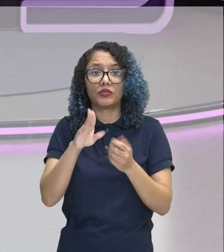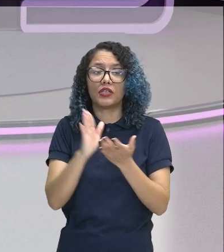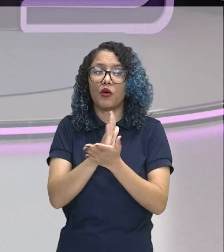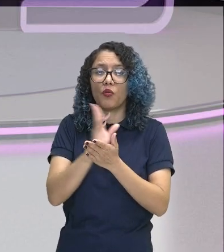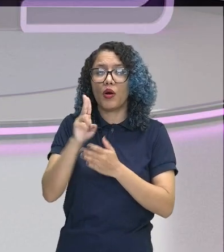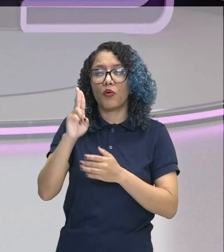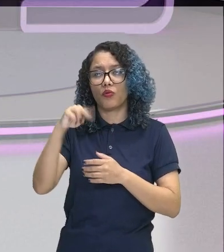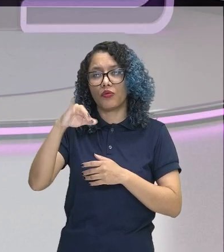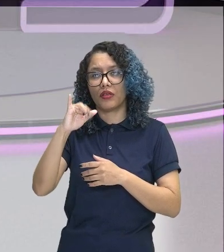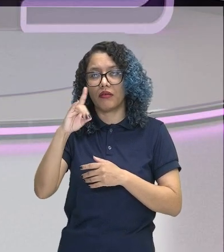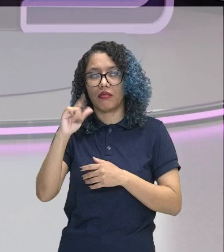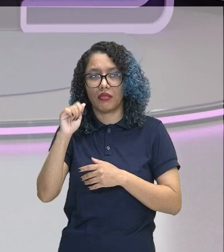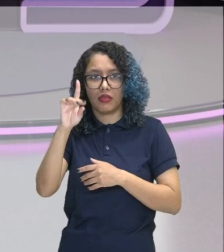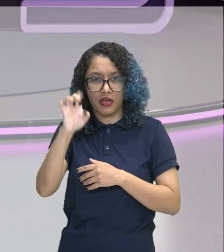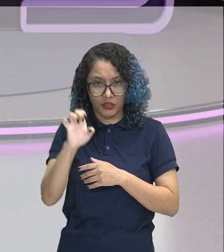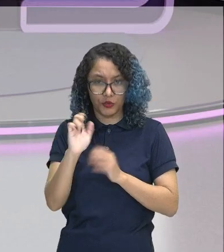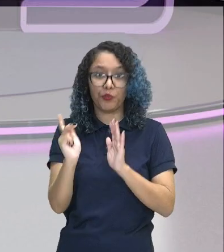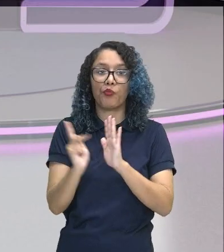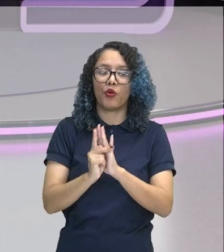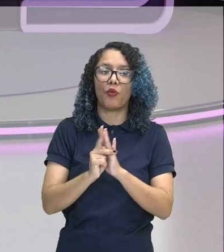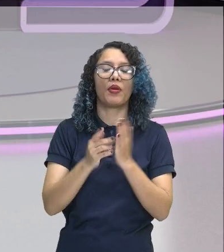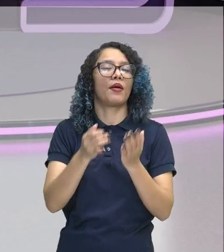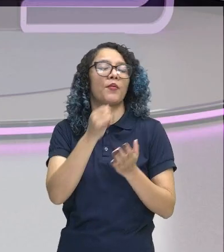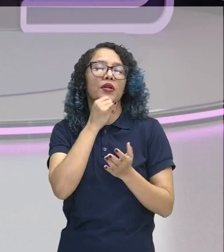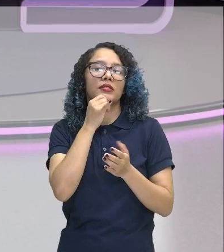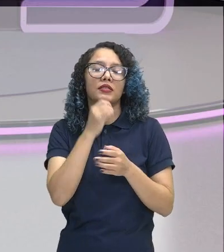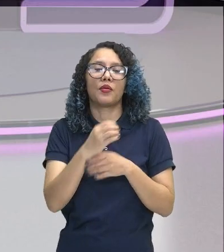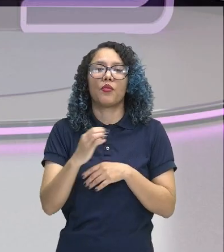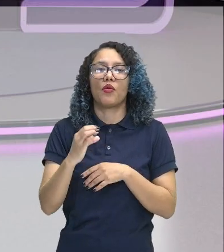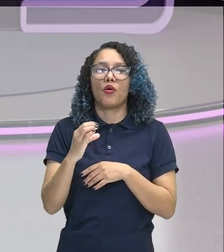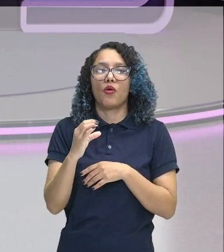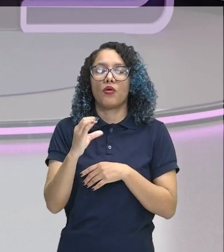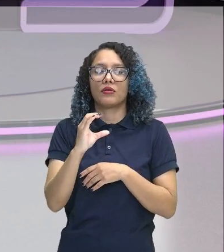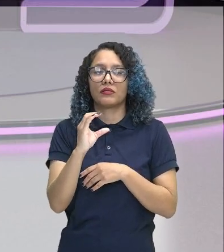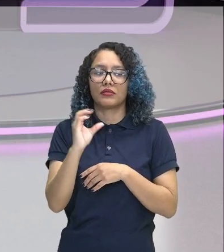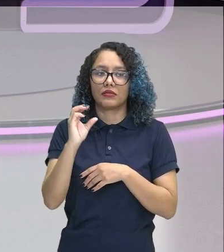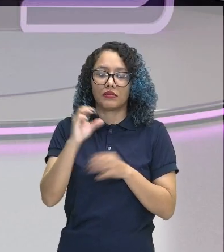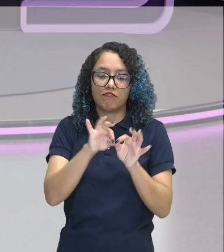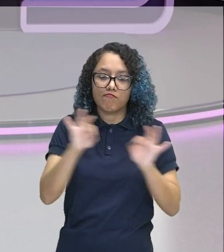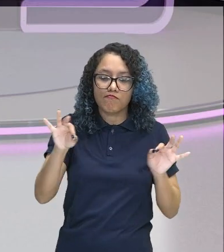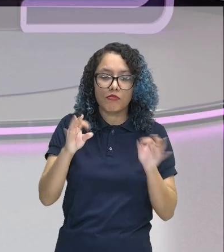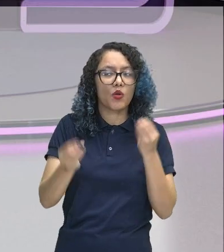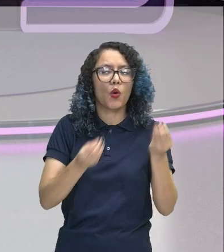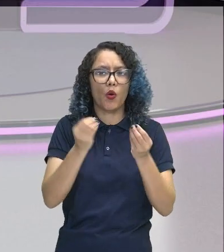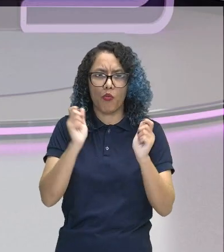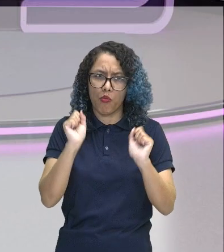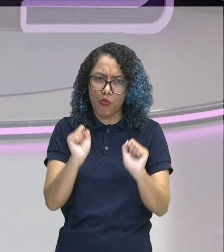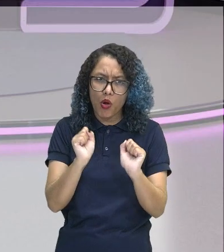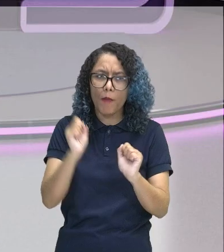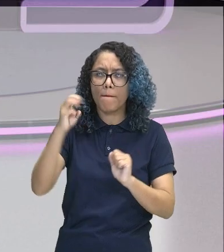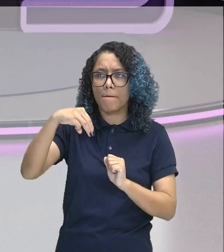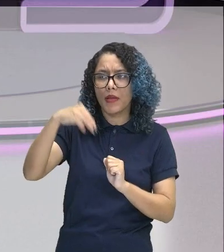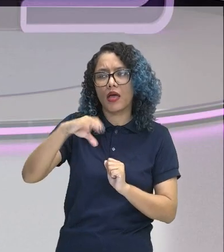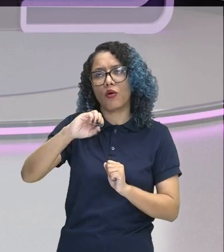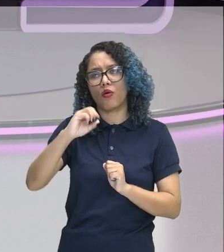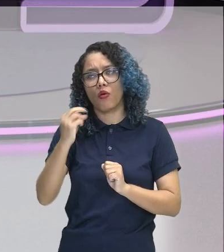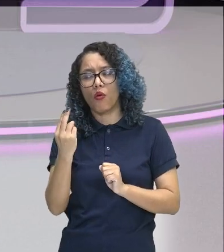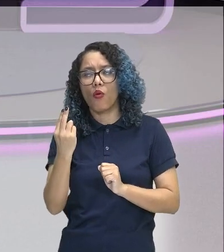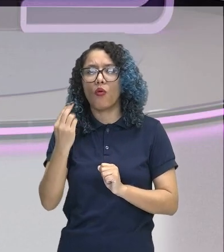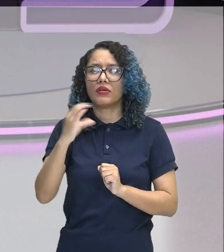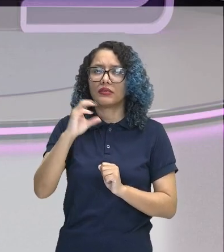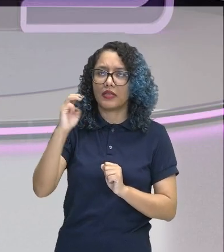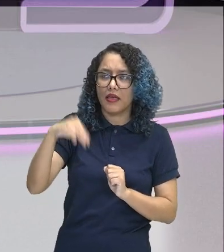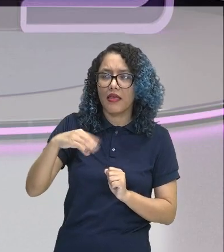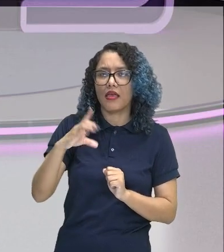específicas, como, olha só, o comprimento pode ser medido em metros, mas pode ser também centímetro, né, decímetro.